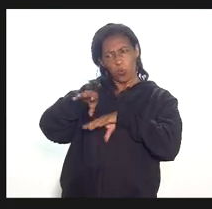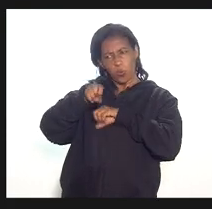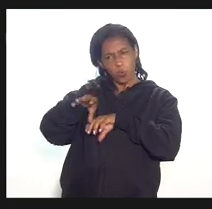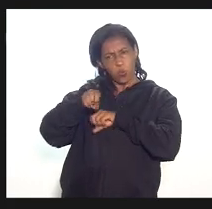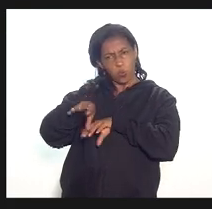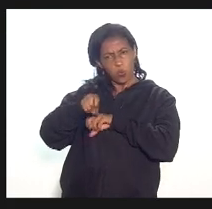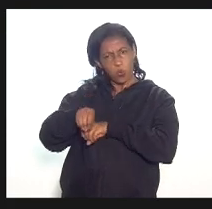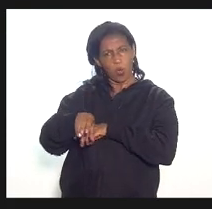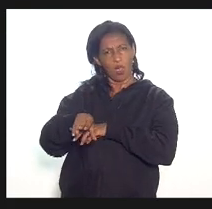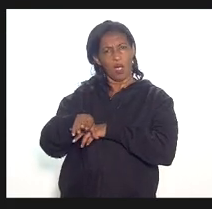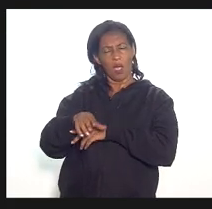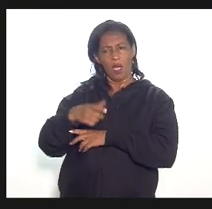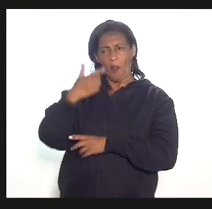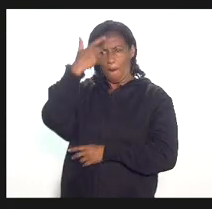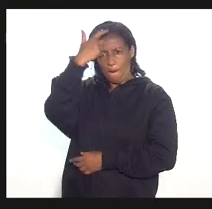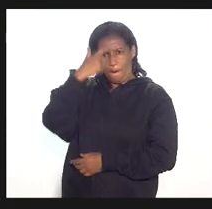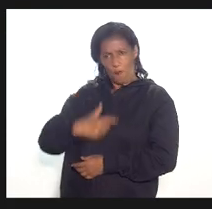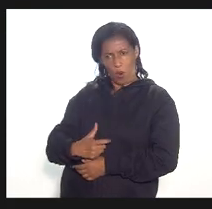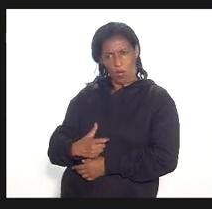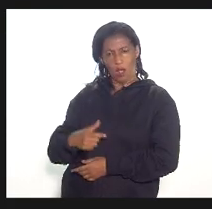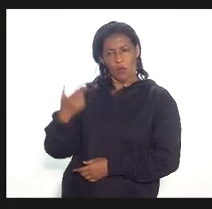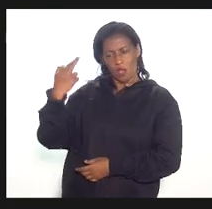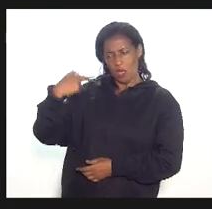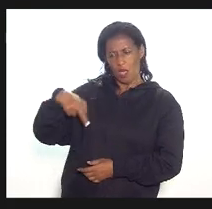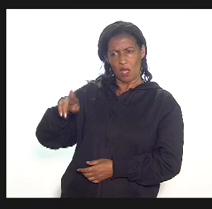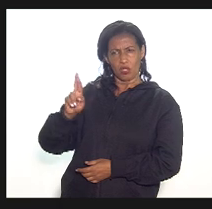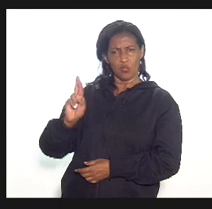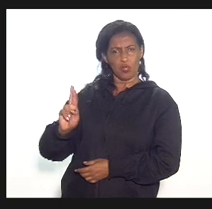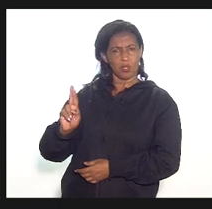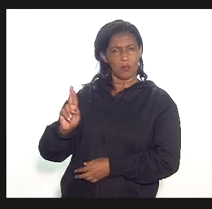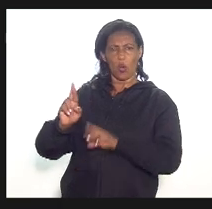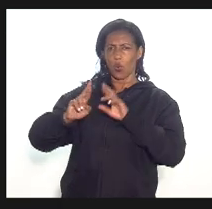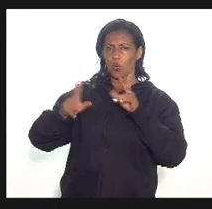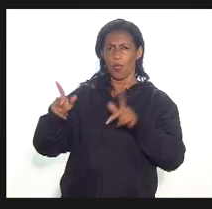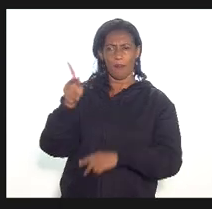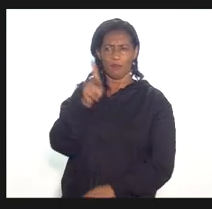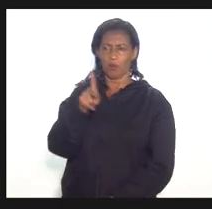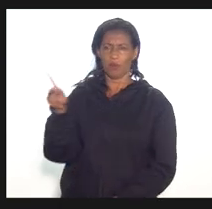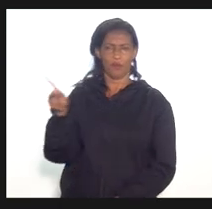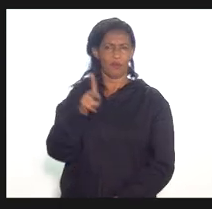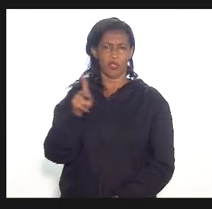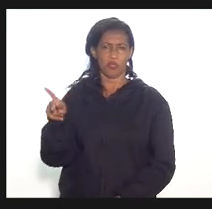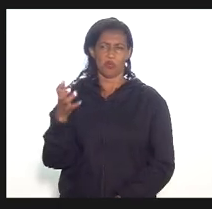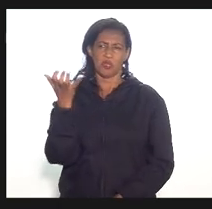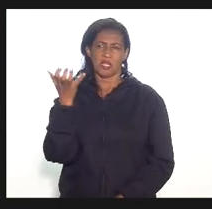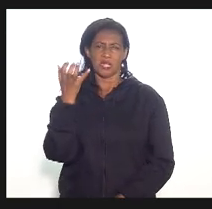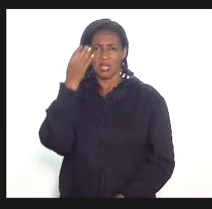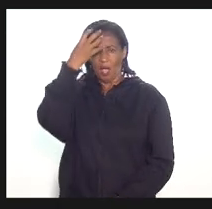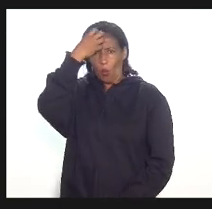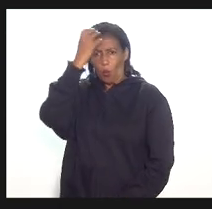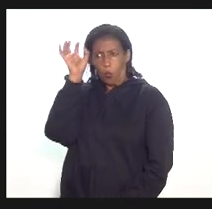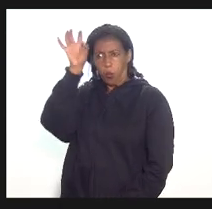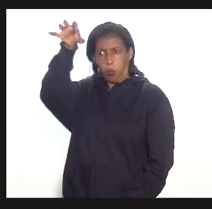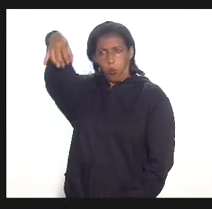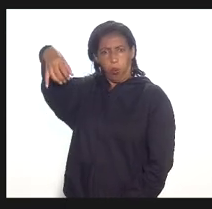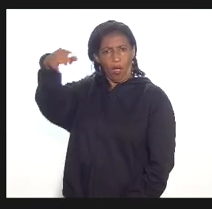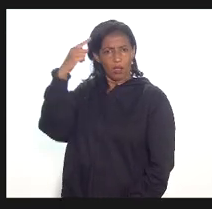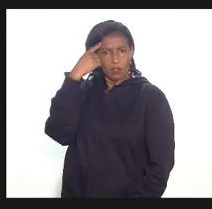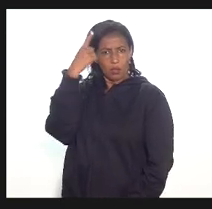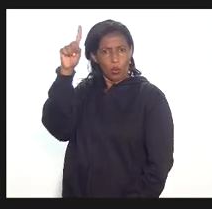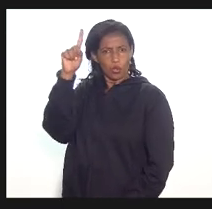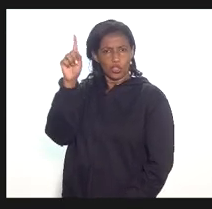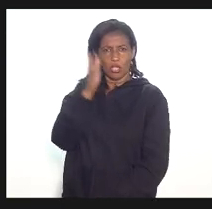religiosamente os seus filhos e não ao professor que quer incutir as ideologias da